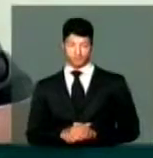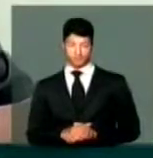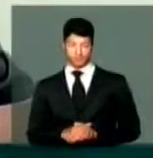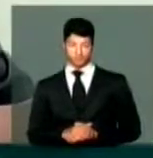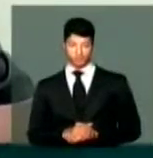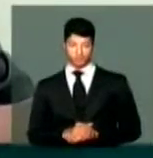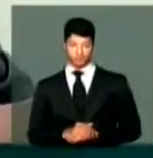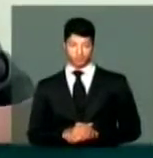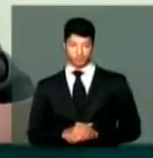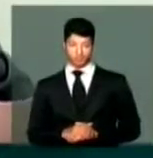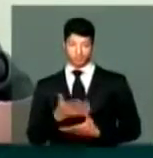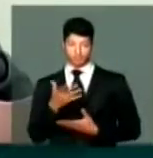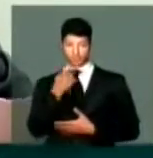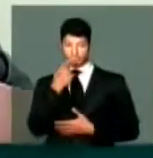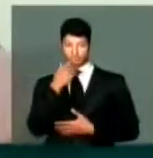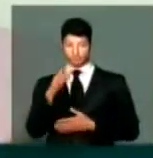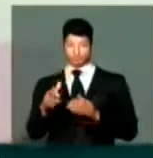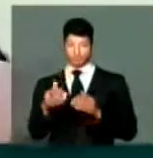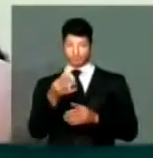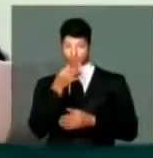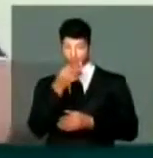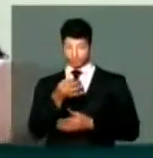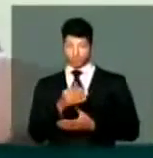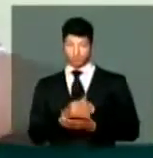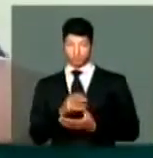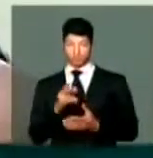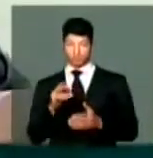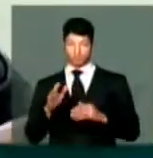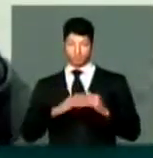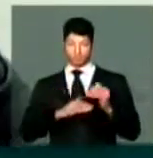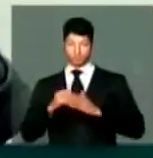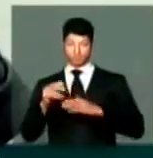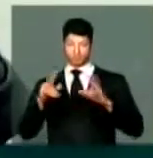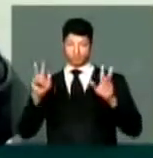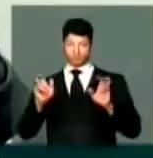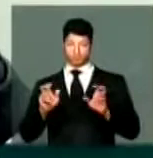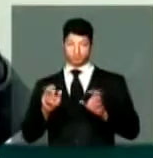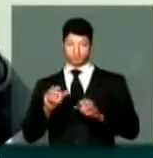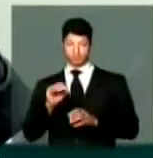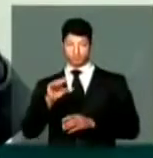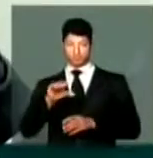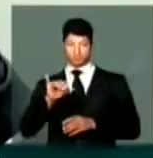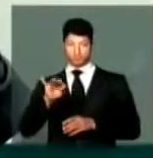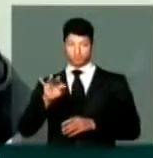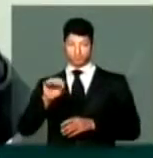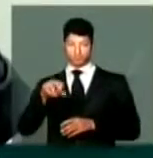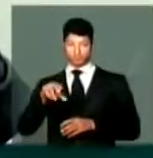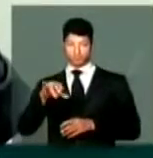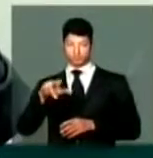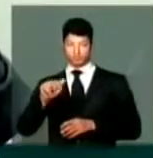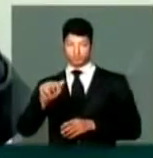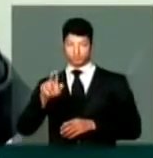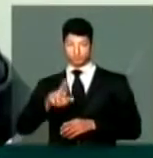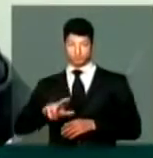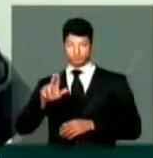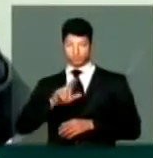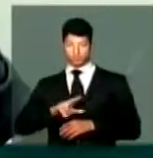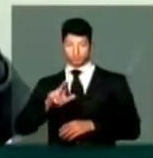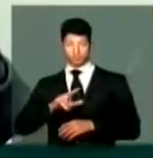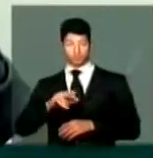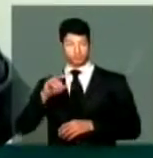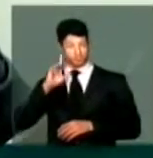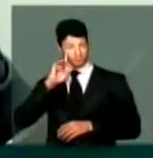médico ginecologista fazer uma observação sobre o mesmo tema anterior. A ocitocina, ela é um medicamento que é utilizado